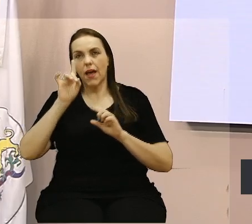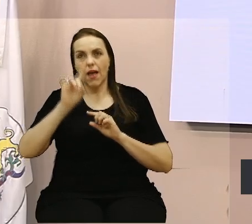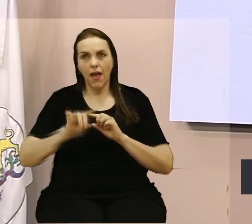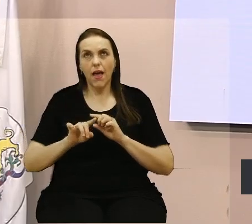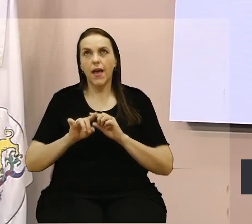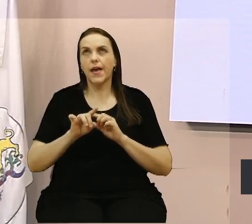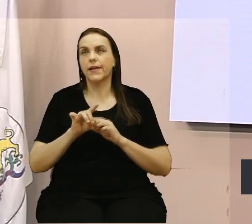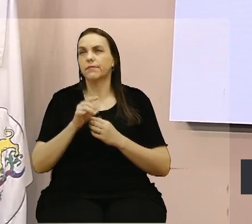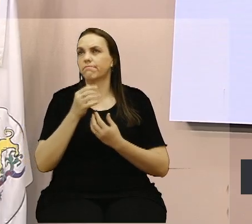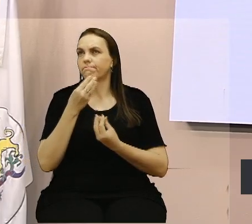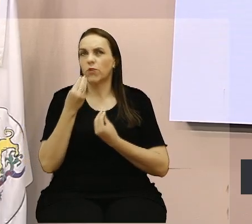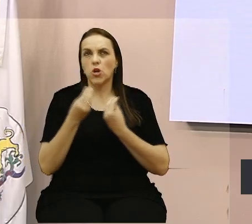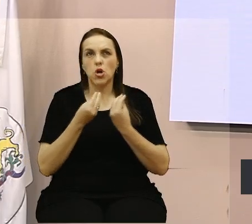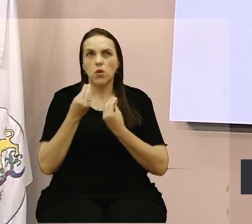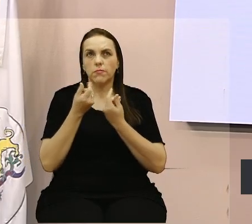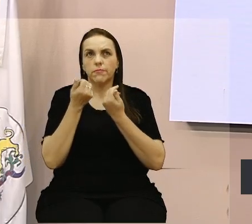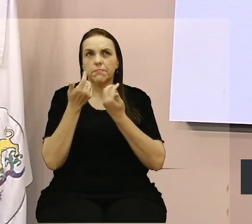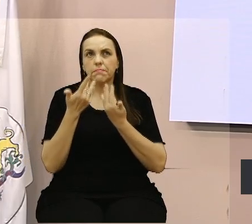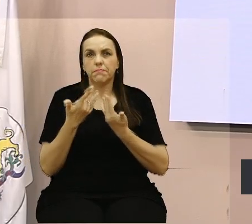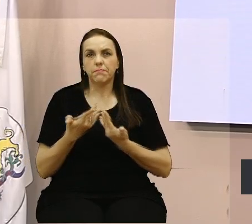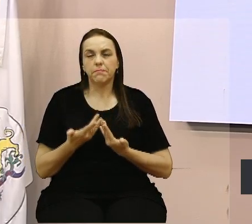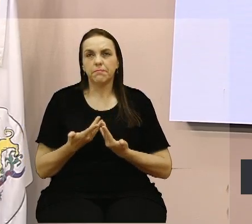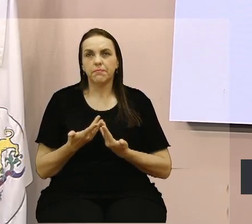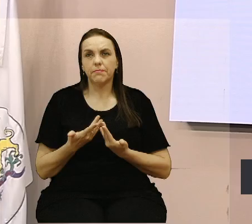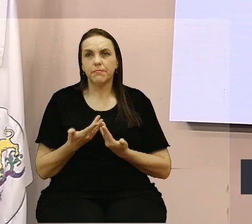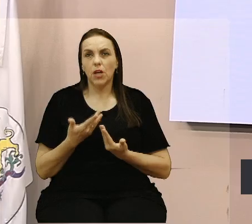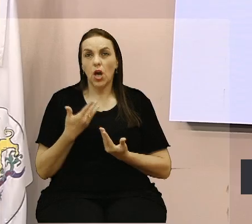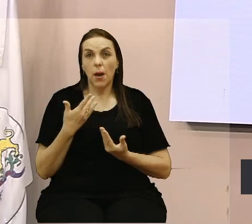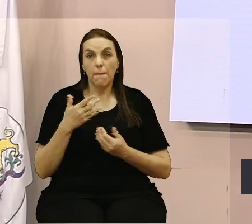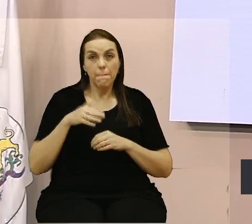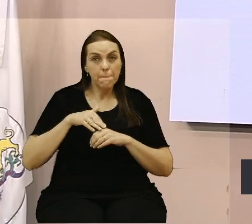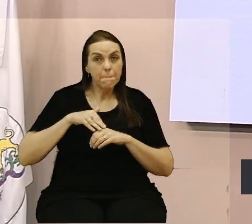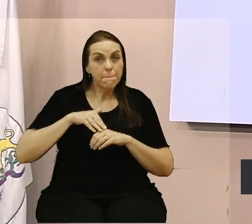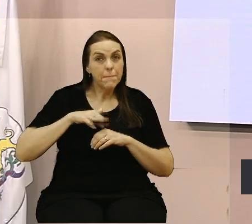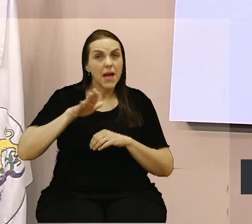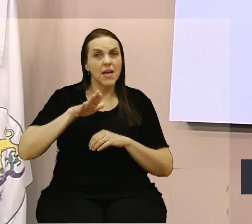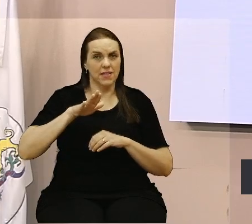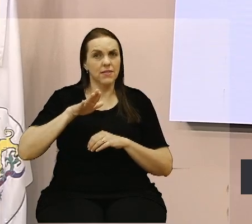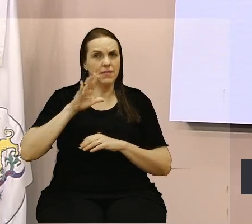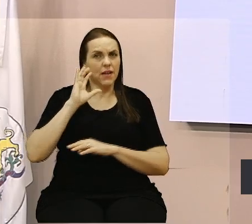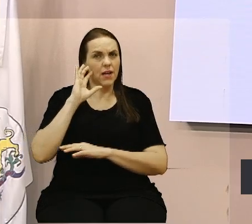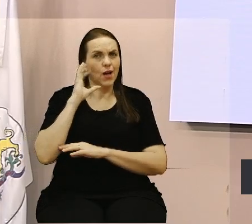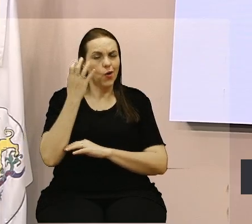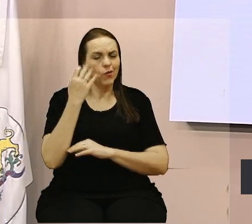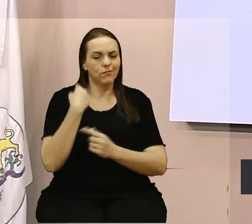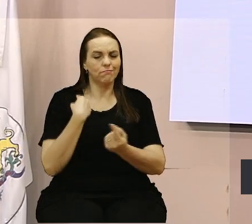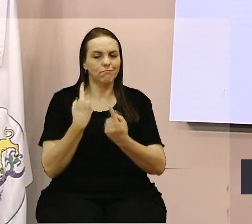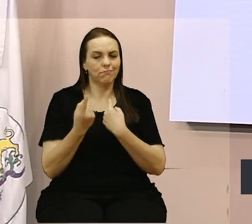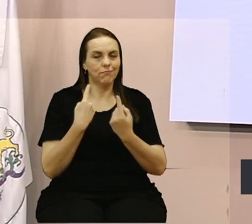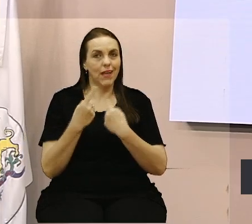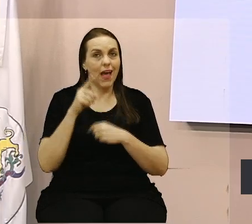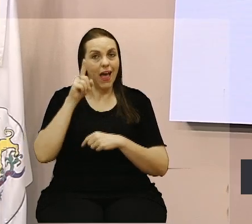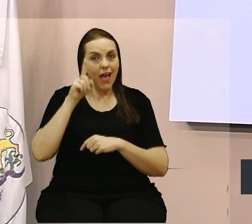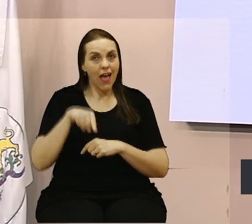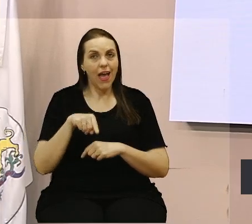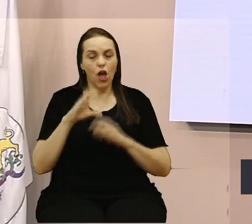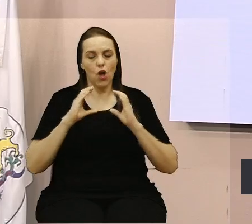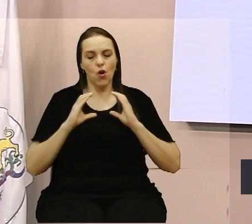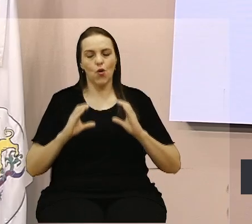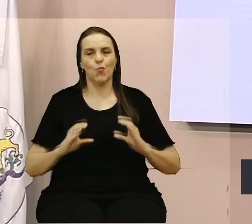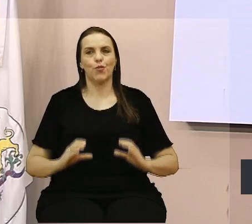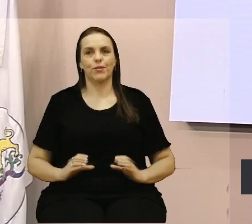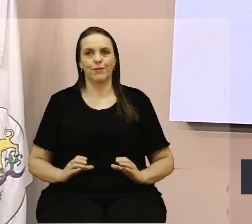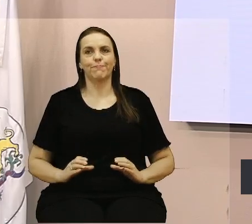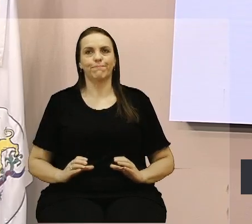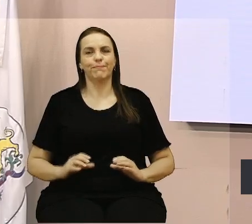vamos dizer assim, o insumo maior que nós temos hoje no trânsito é de ordem comportamental. Nós